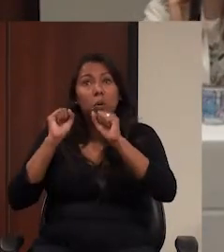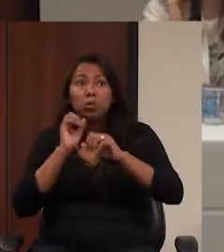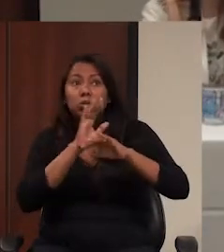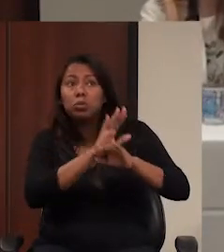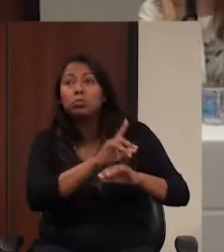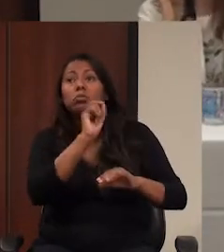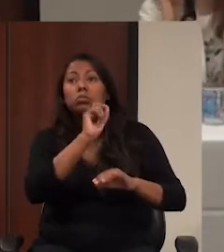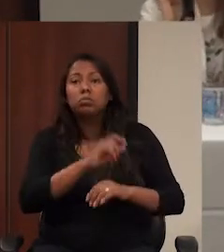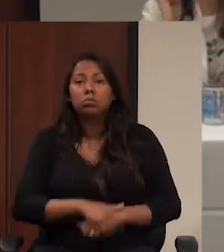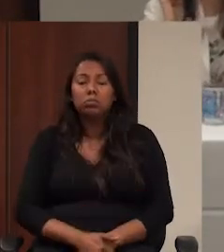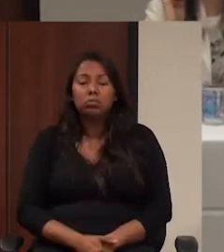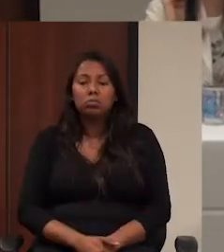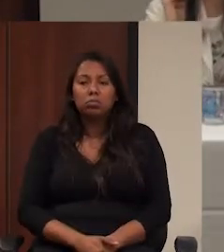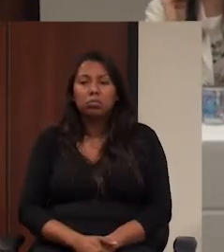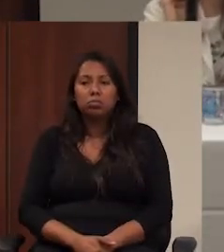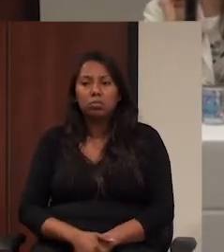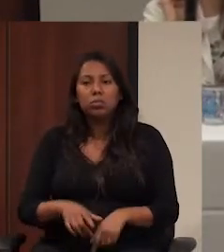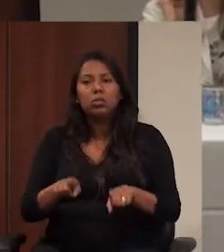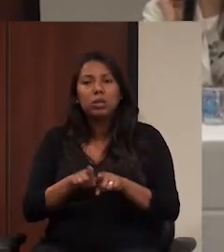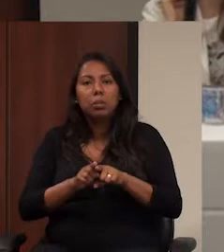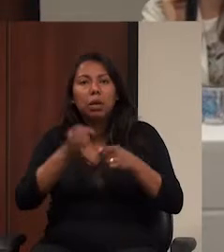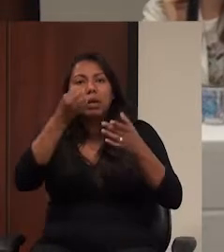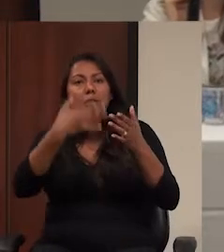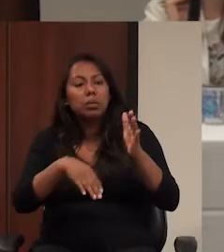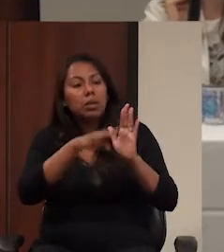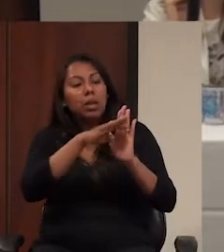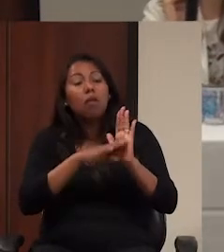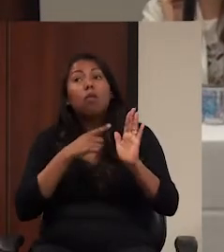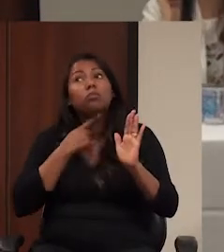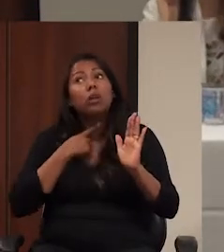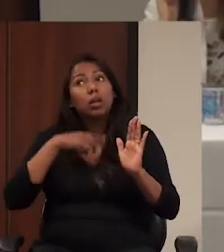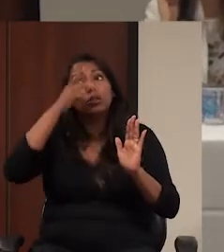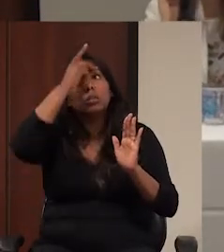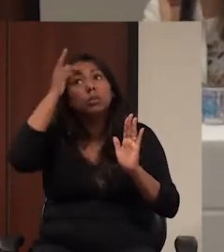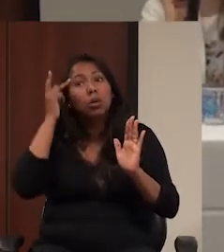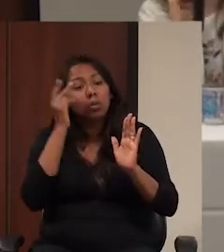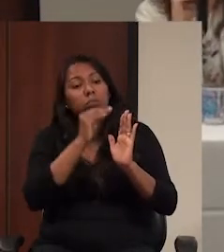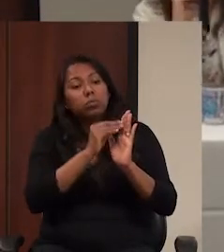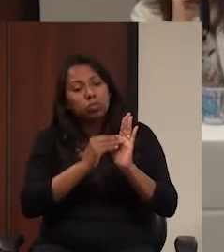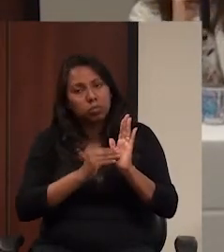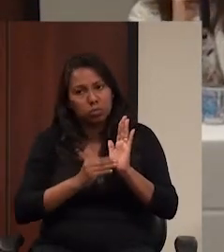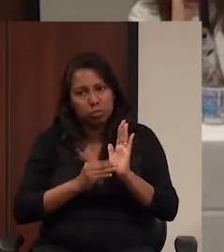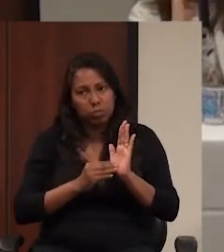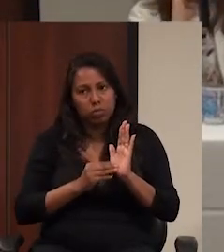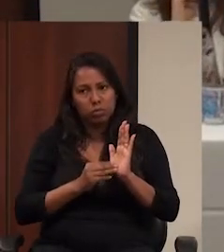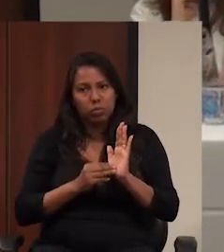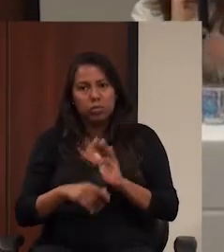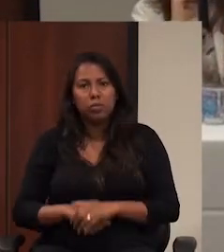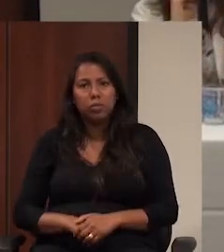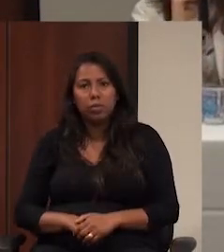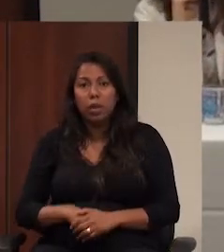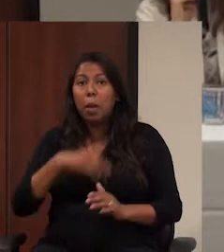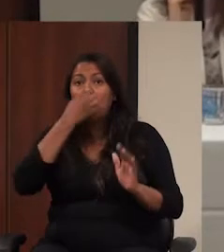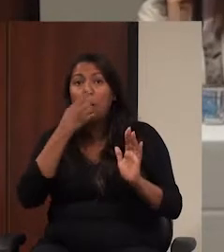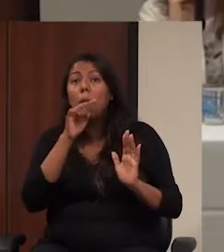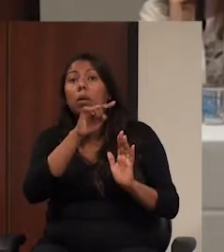ingerência. Define os desejos da pessoa como um princípio orientador, então não é o melhor interesse, não é fazer em nome de, é o que é bom para